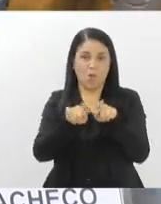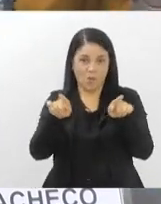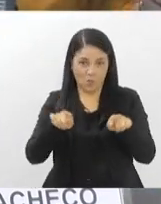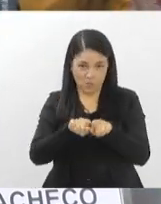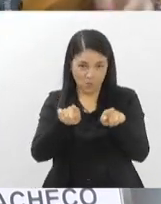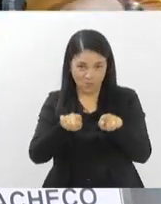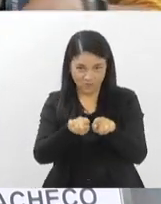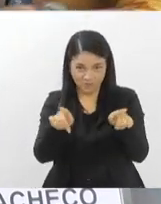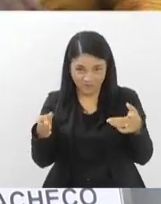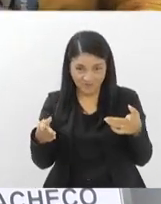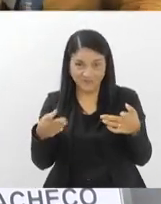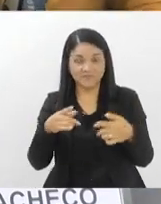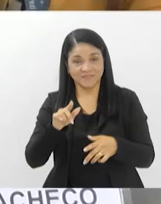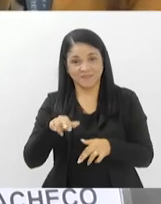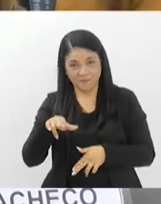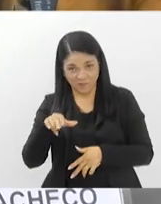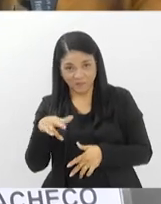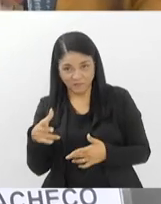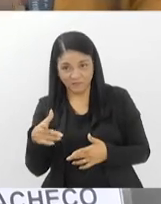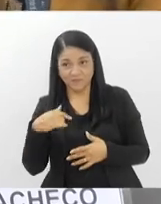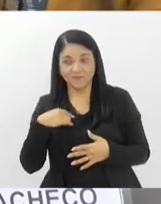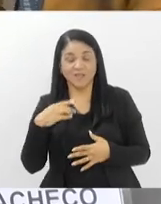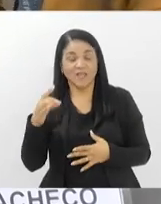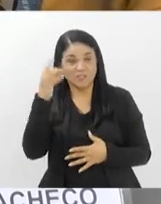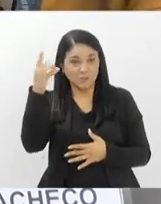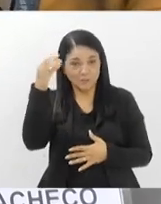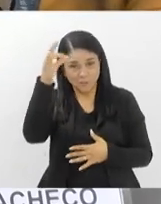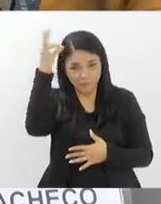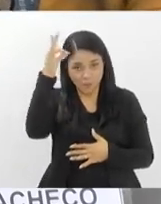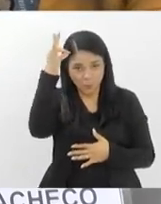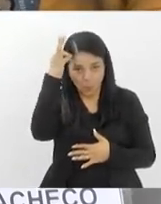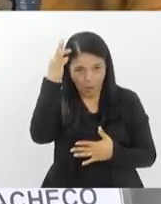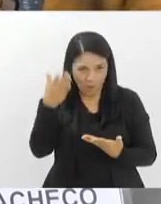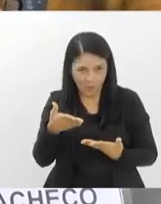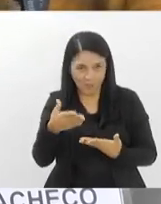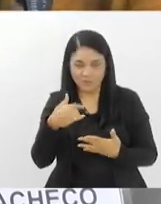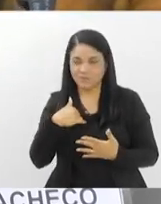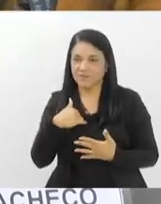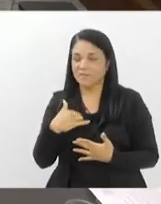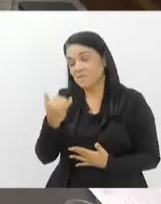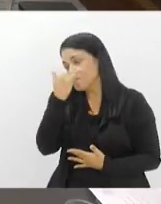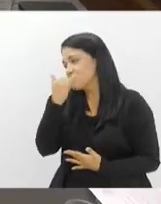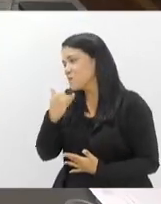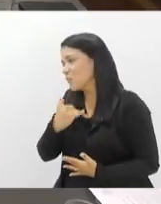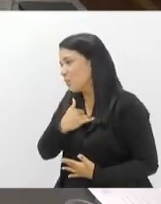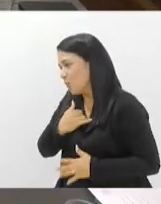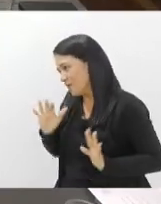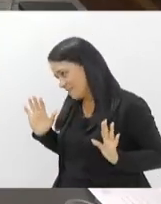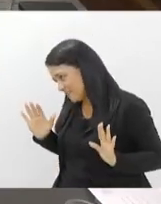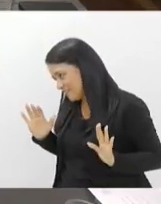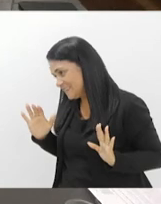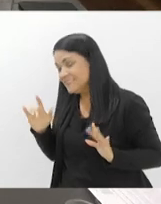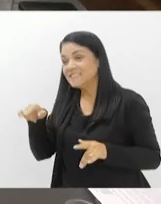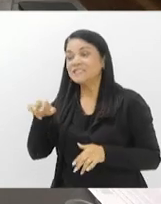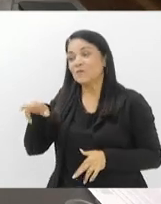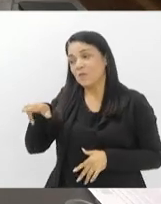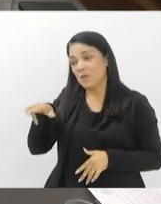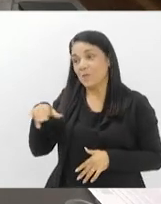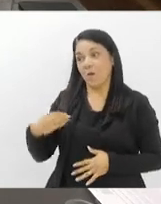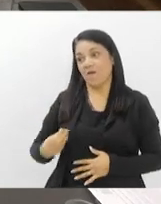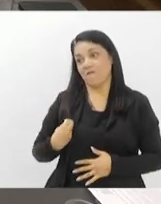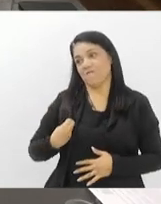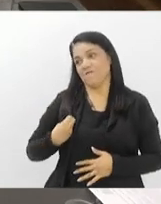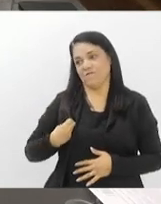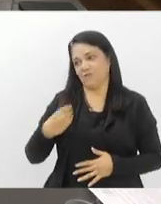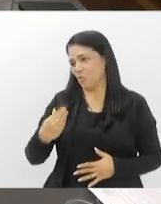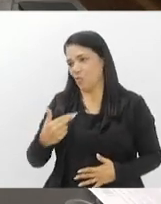questão, é uma coisa de espiritual, não, quase. Você me perdoe, você não poderia estar incorporado, não. Porque seu irmão é vivo. Tá bom,